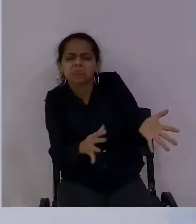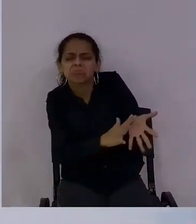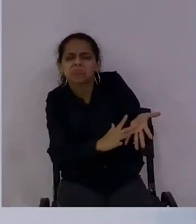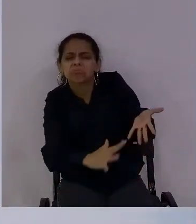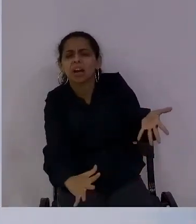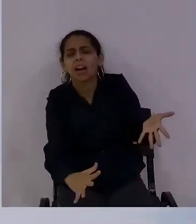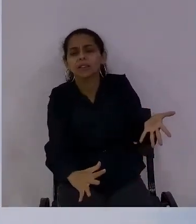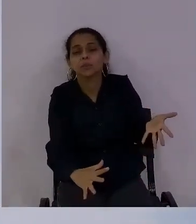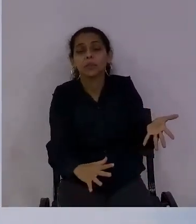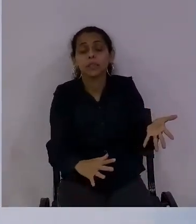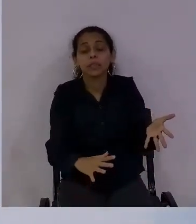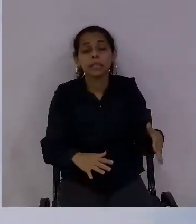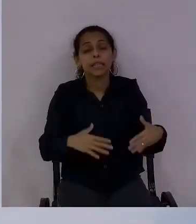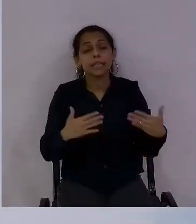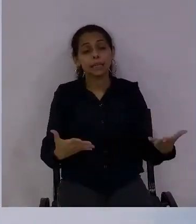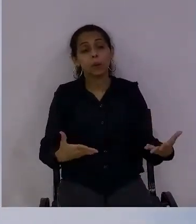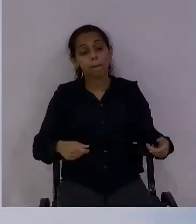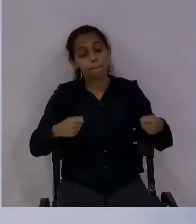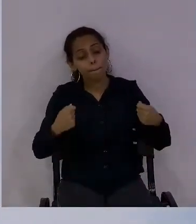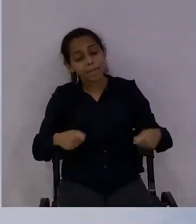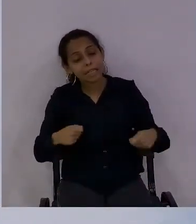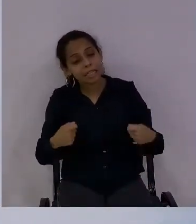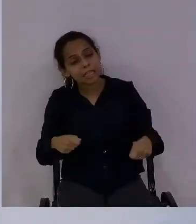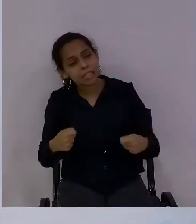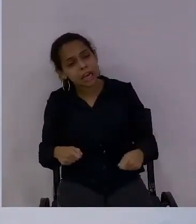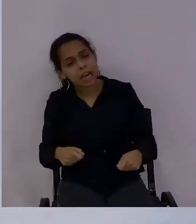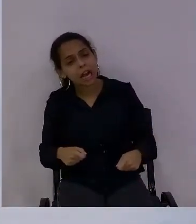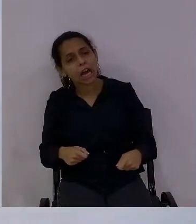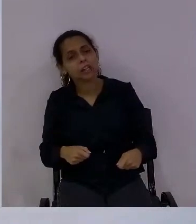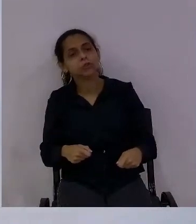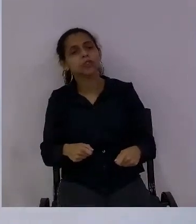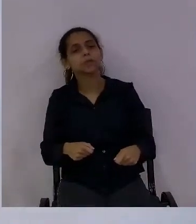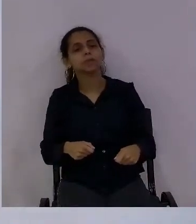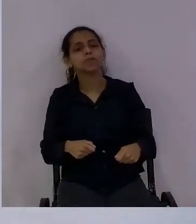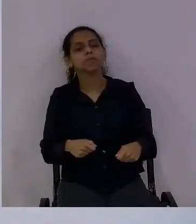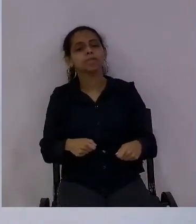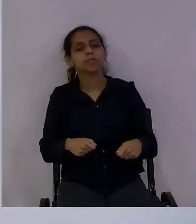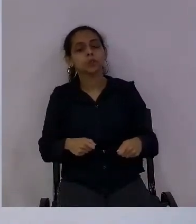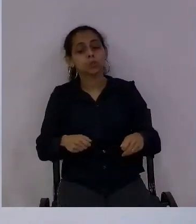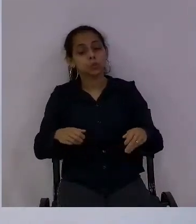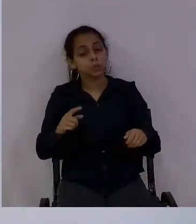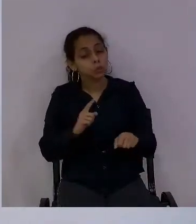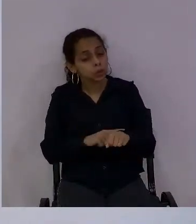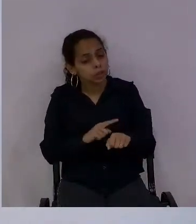havia a necessidade de se dar um tempo para a justa purificação.